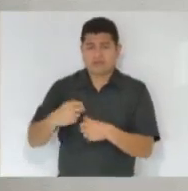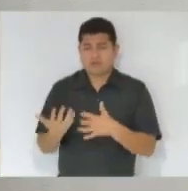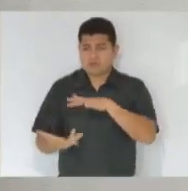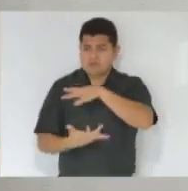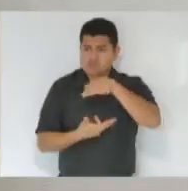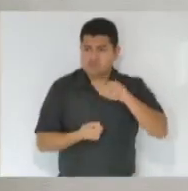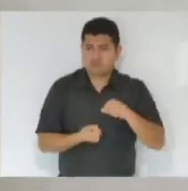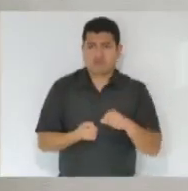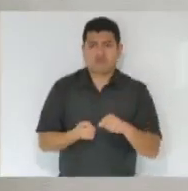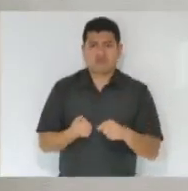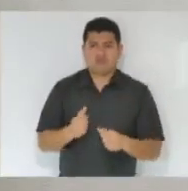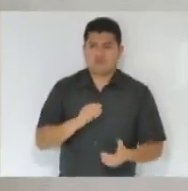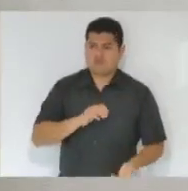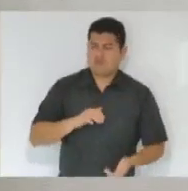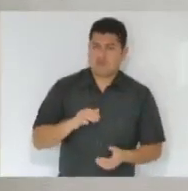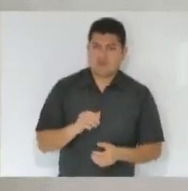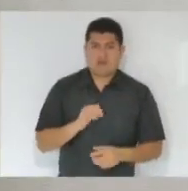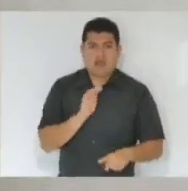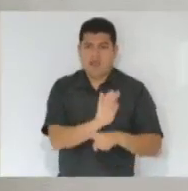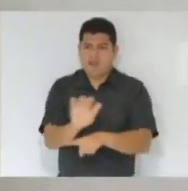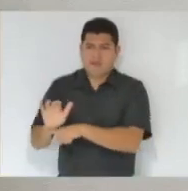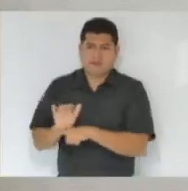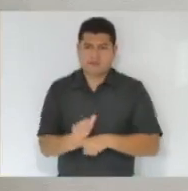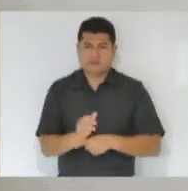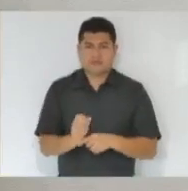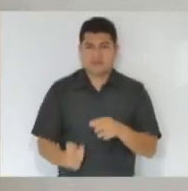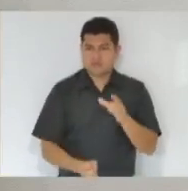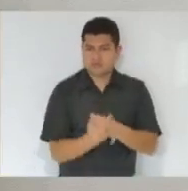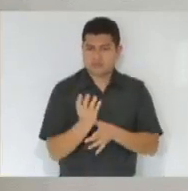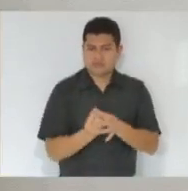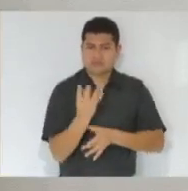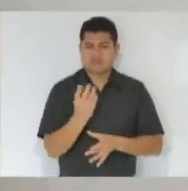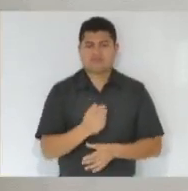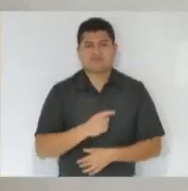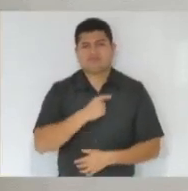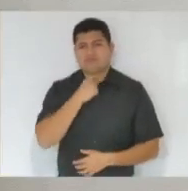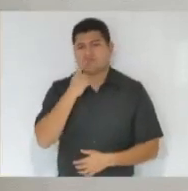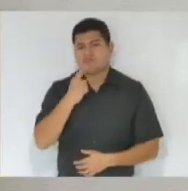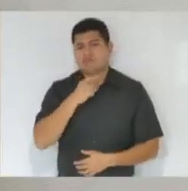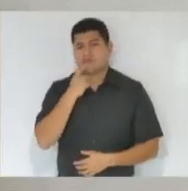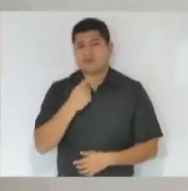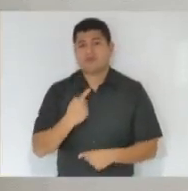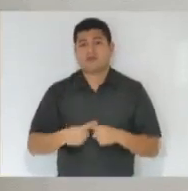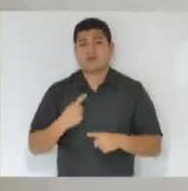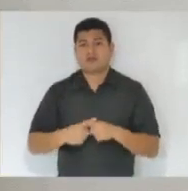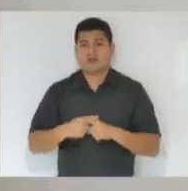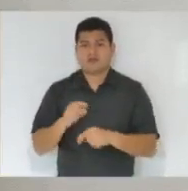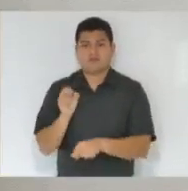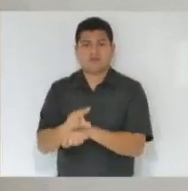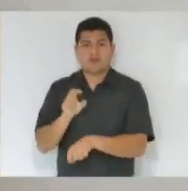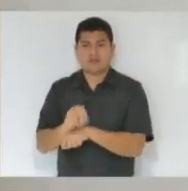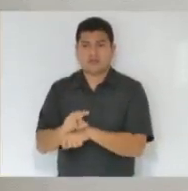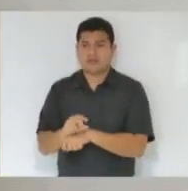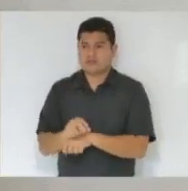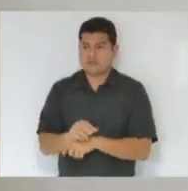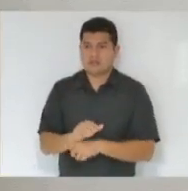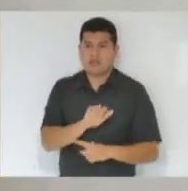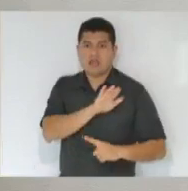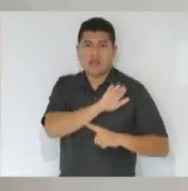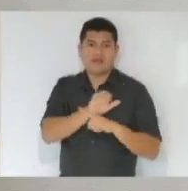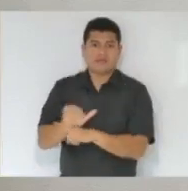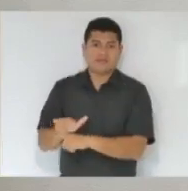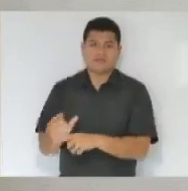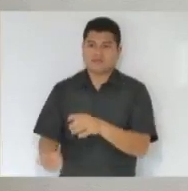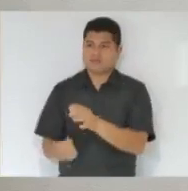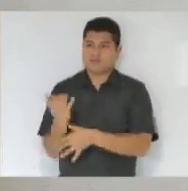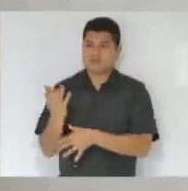Catarina faz com os seus produtos. O defensivo agrícola, ele defende a produção. Ele defende a